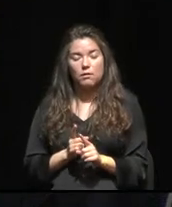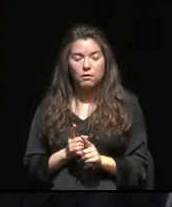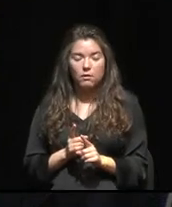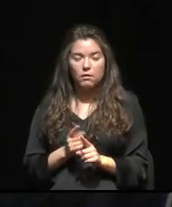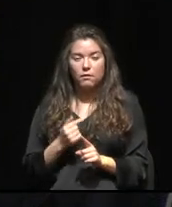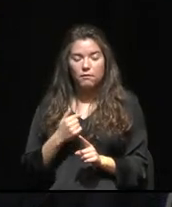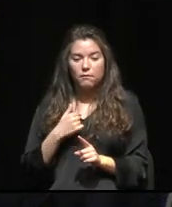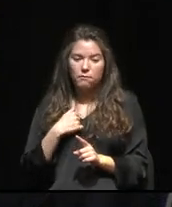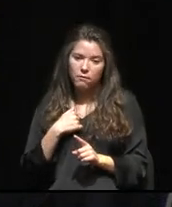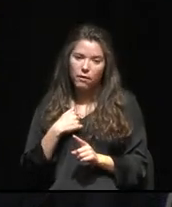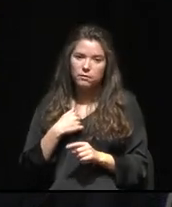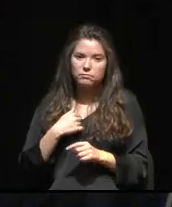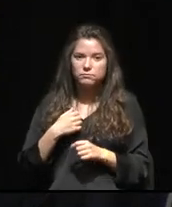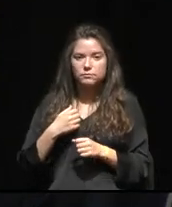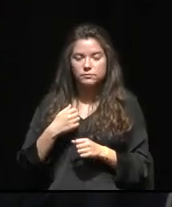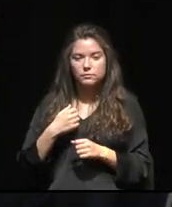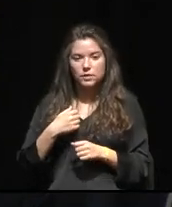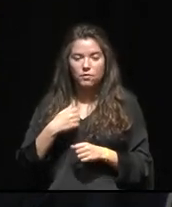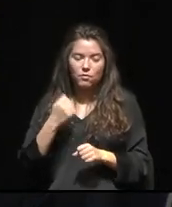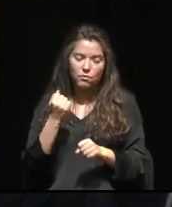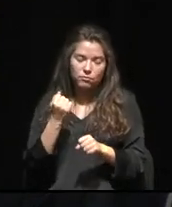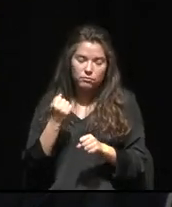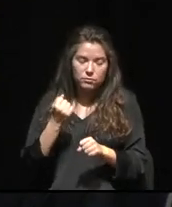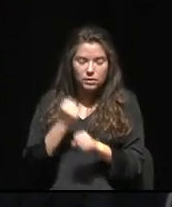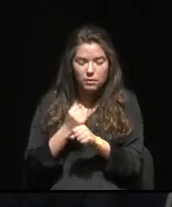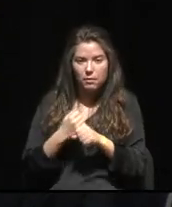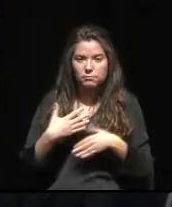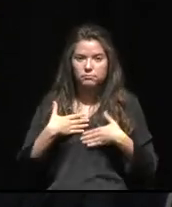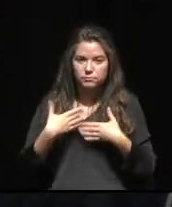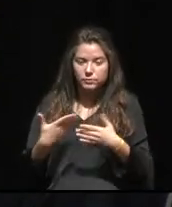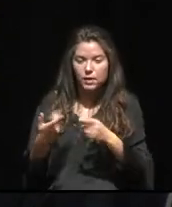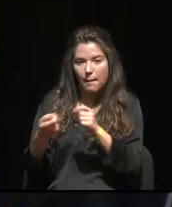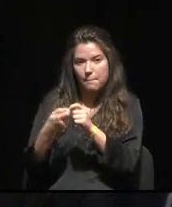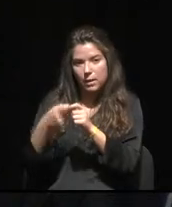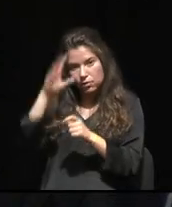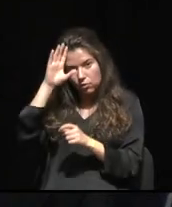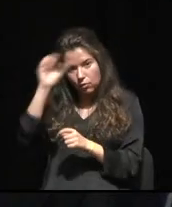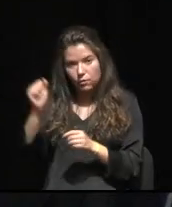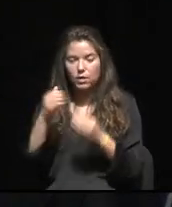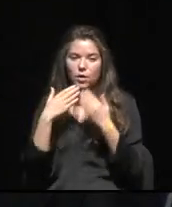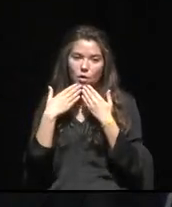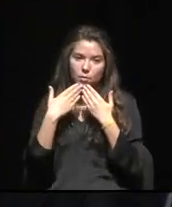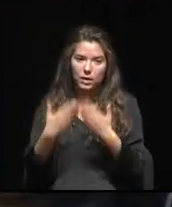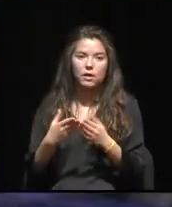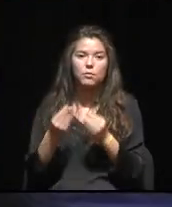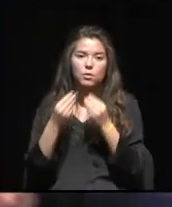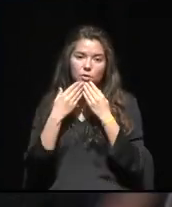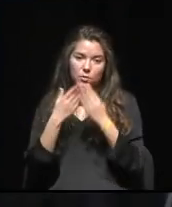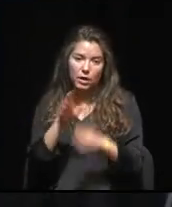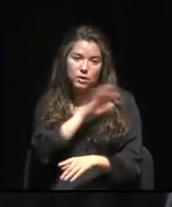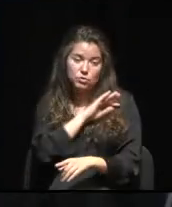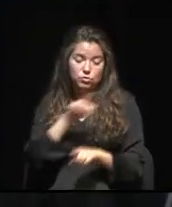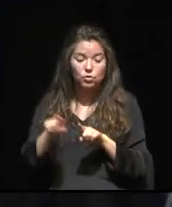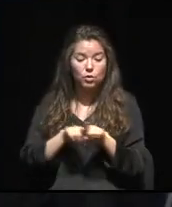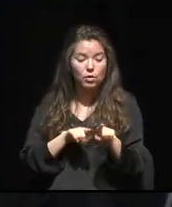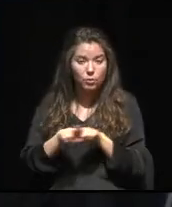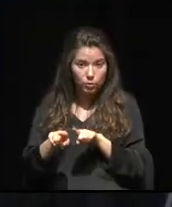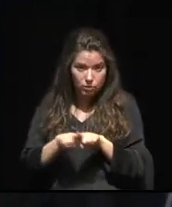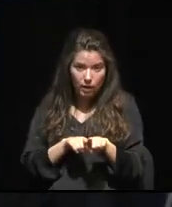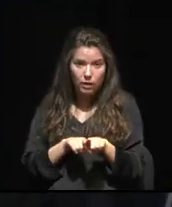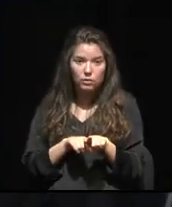ser voz ativa dos trabalhadores do município junto do governo obrigado Muito obrigada senhor